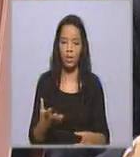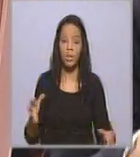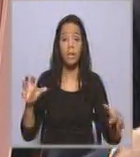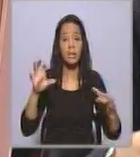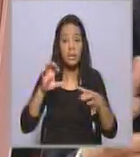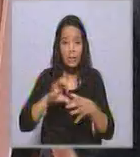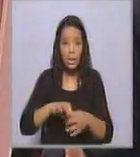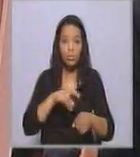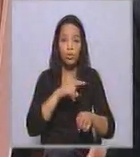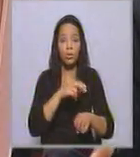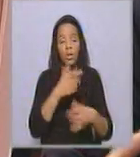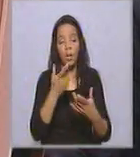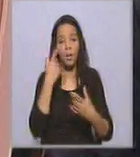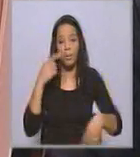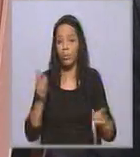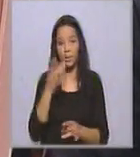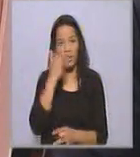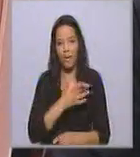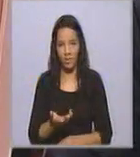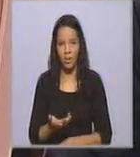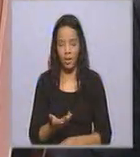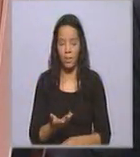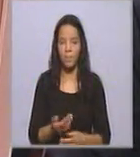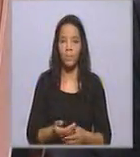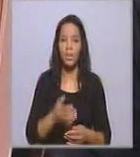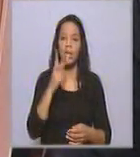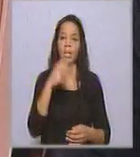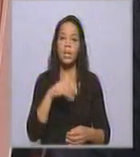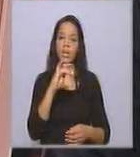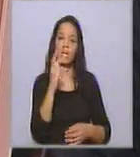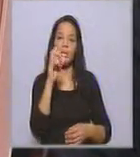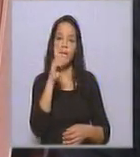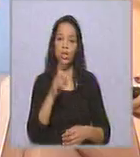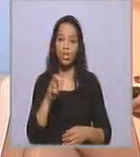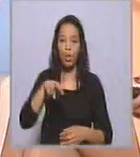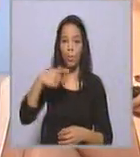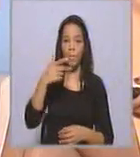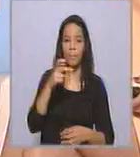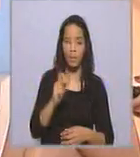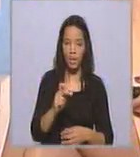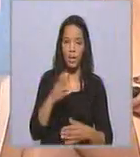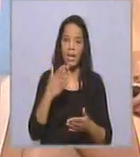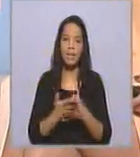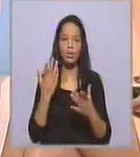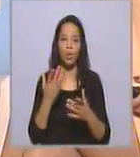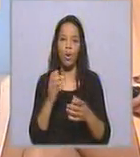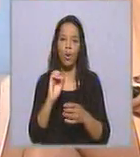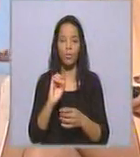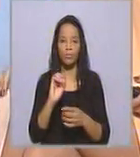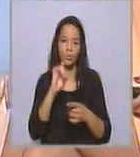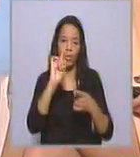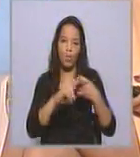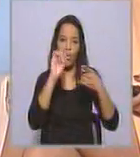ver com os ritmos africanos. Não é? Portanto... A Kizomba é apenas para tal final, Kizomba, que é, exatamente, é apenas um dos aspectos deste... É um